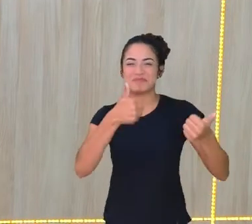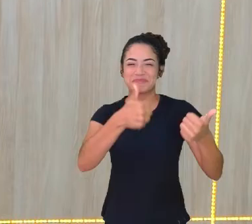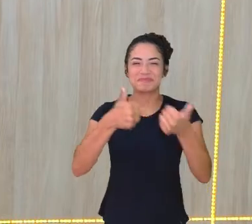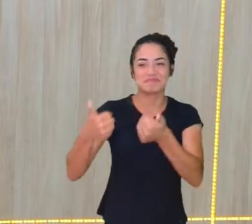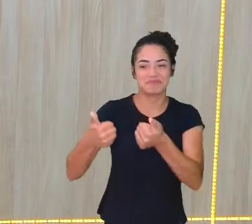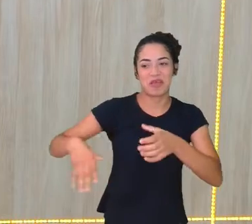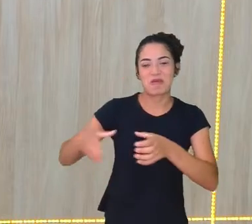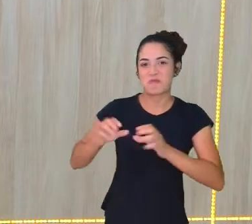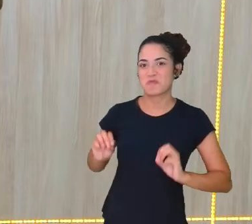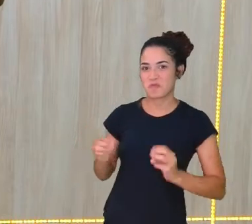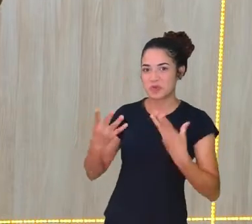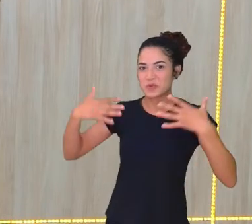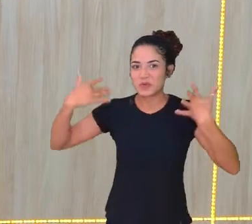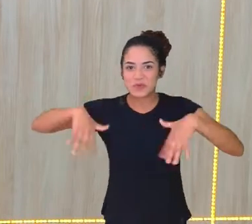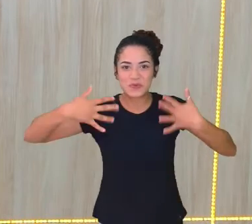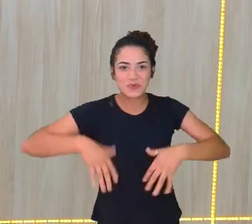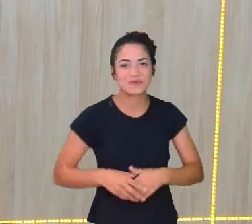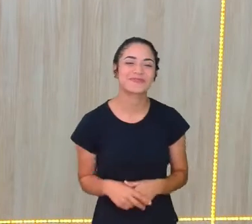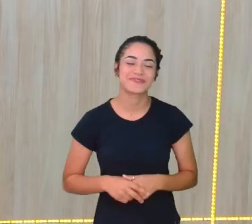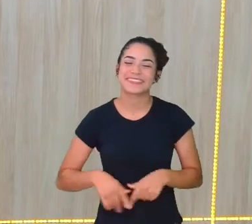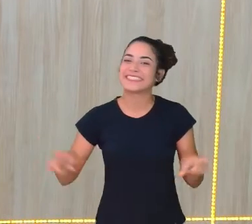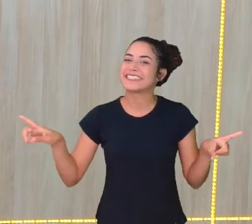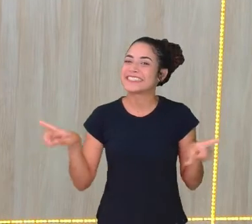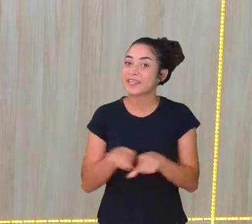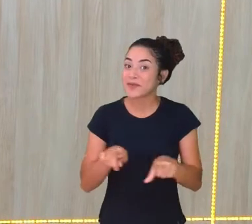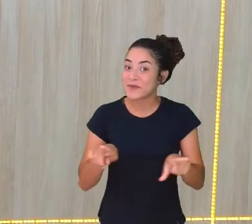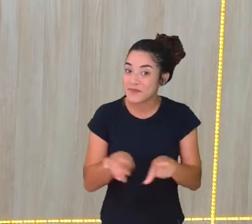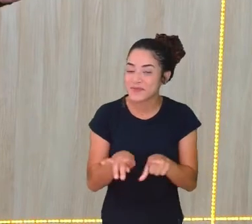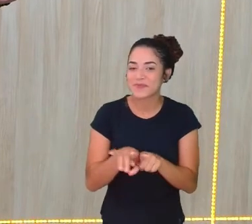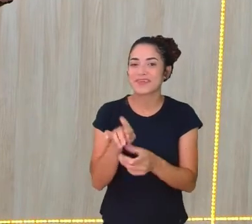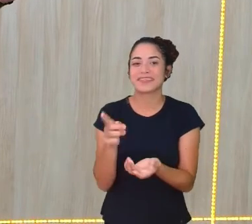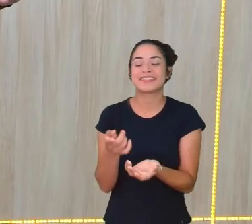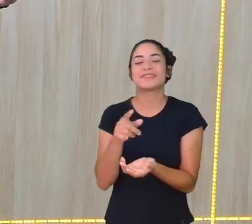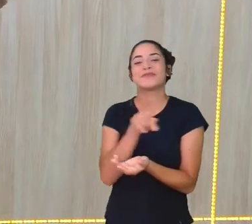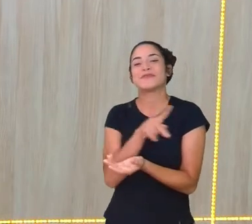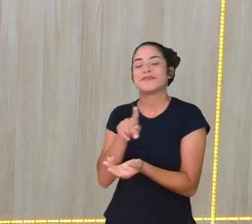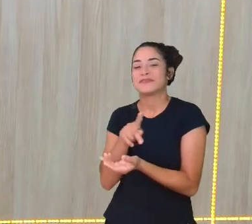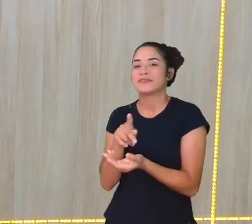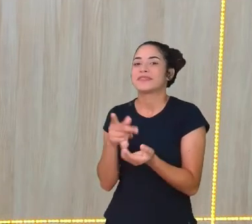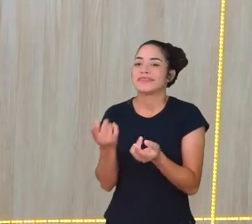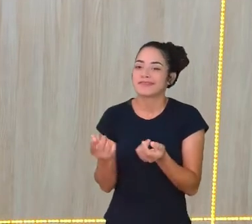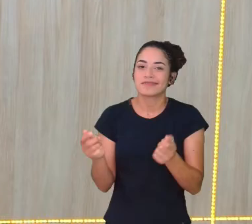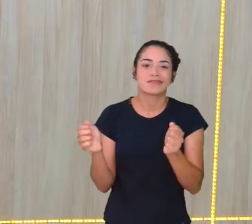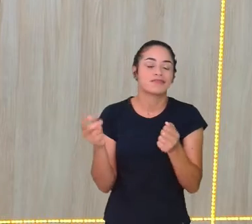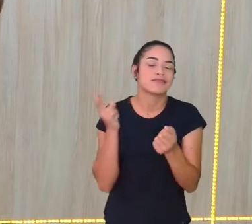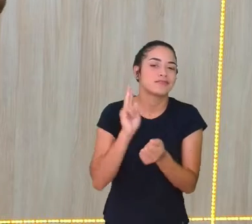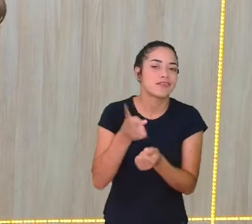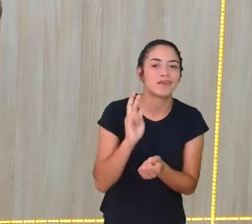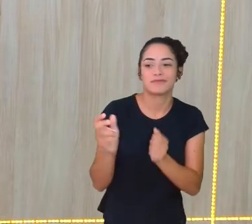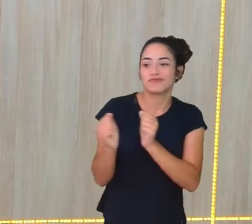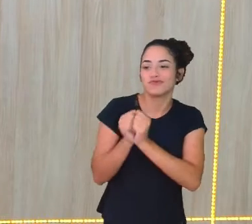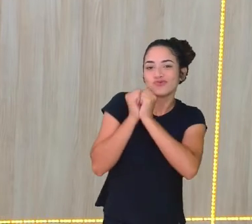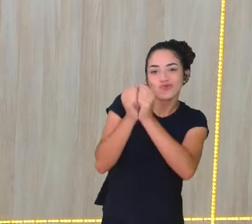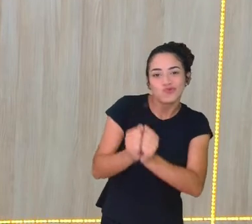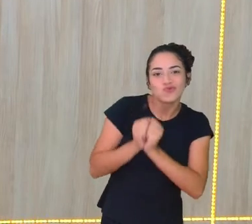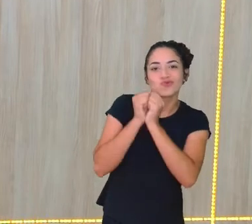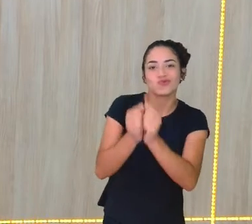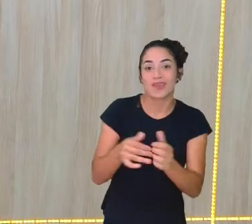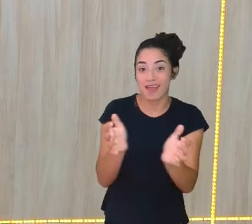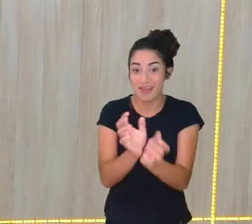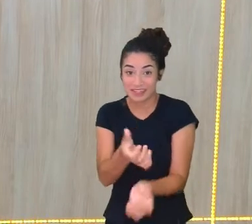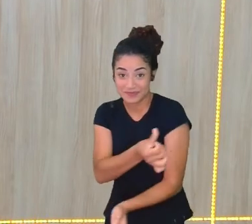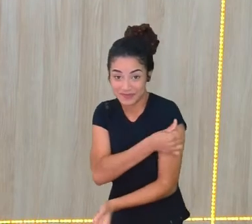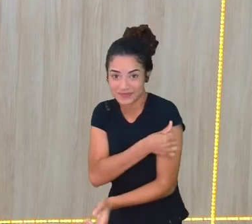Equipe show essa, viu? E ela que sempre está me acompanhando nessas aulas do sexto